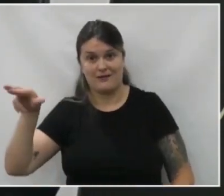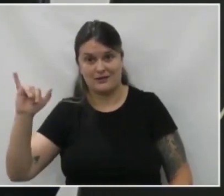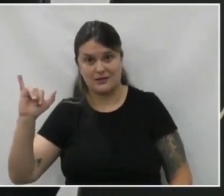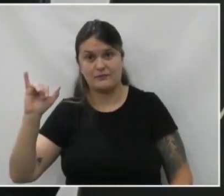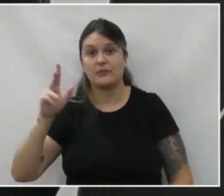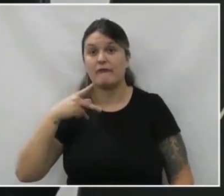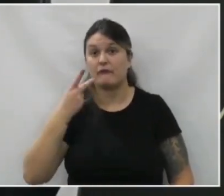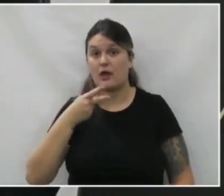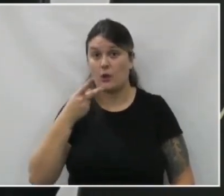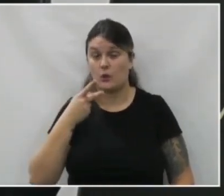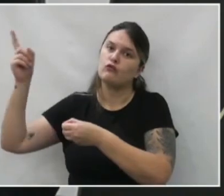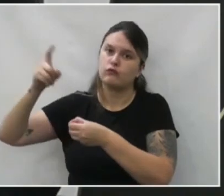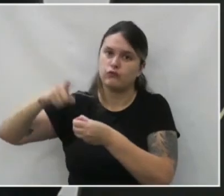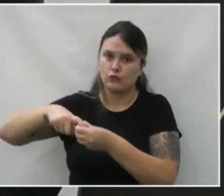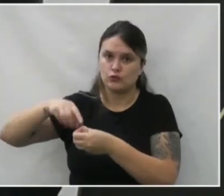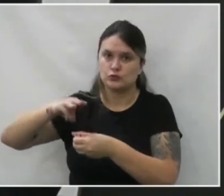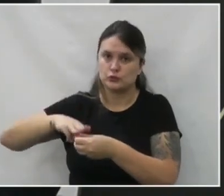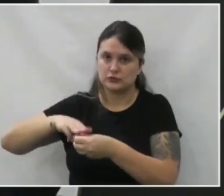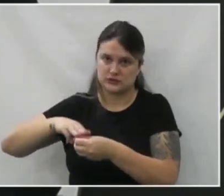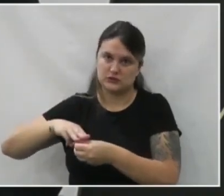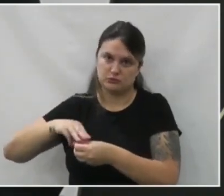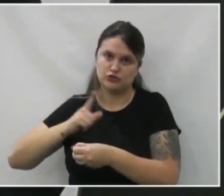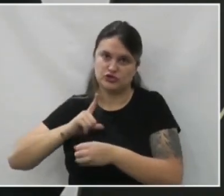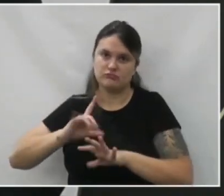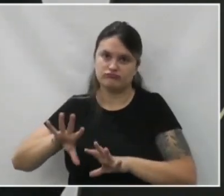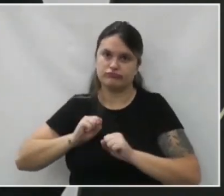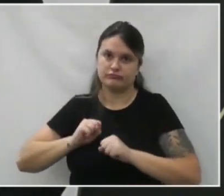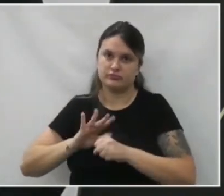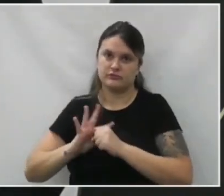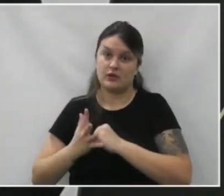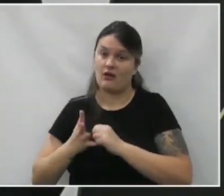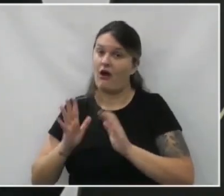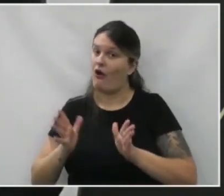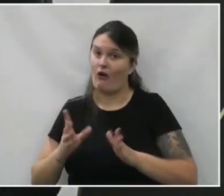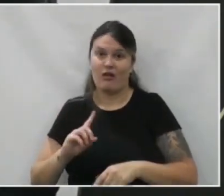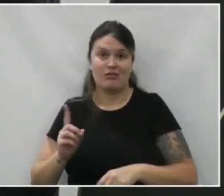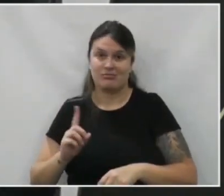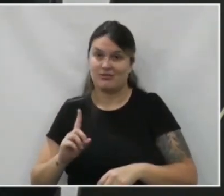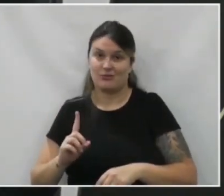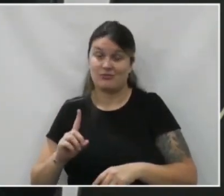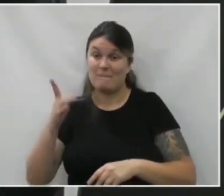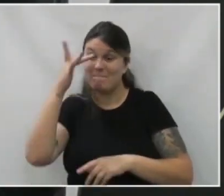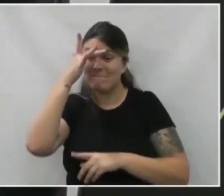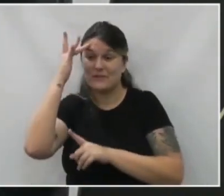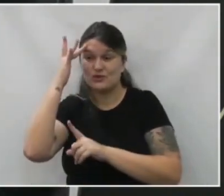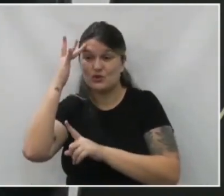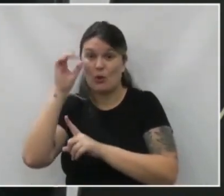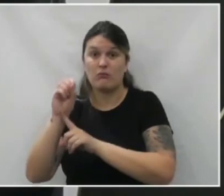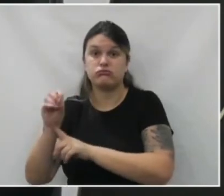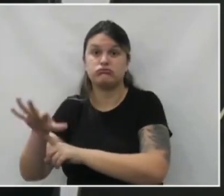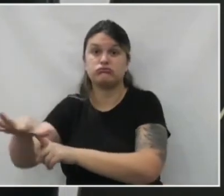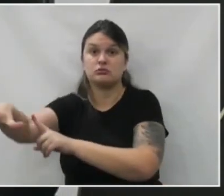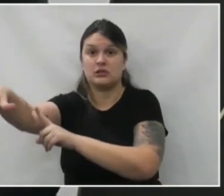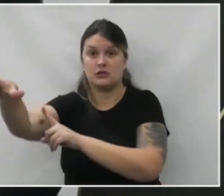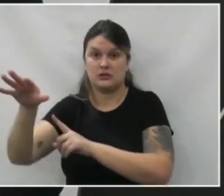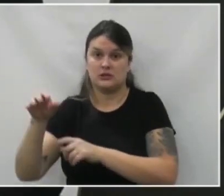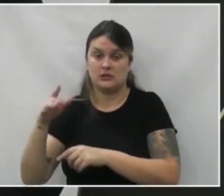95/2020, que dispõe sobre a adoção, no âmbito da administração pública, direta e indireta, de